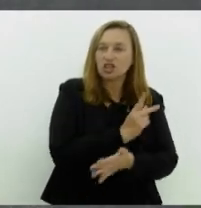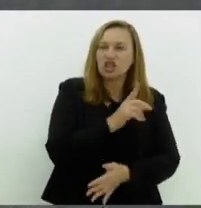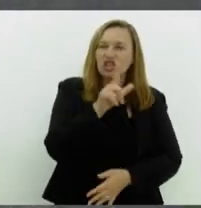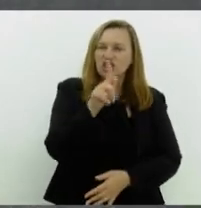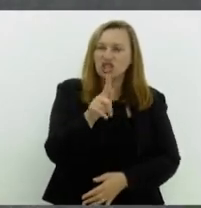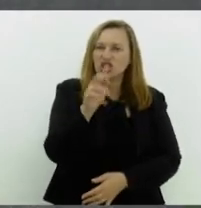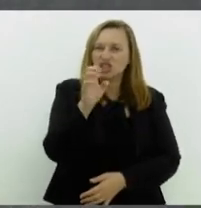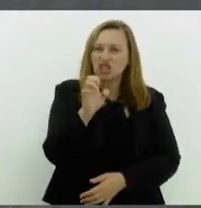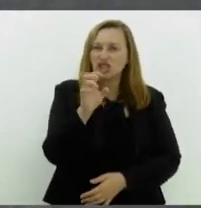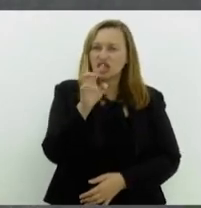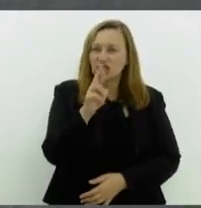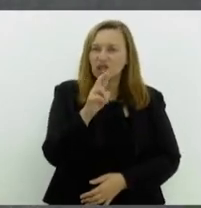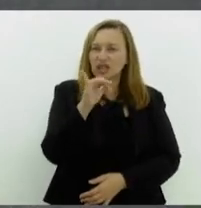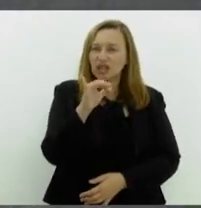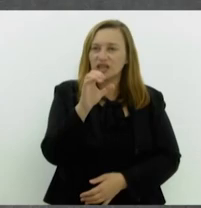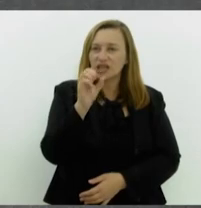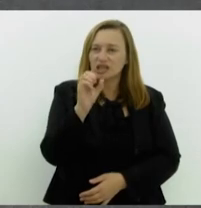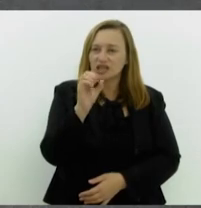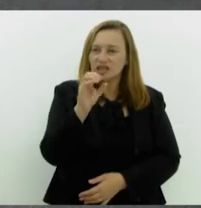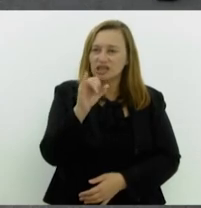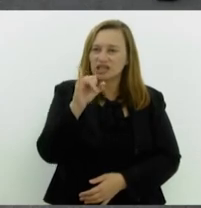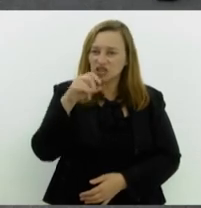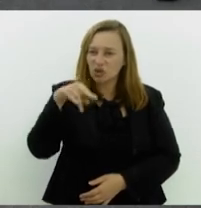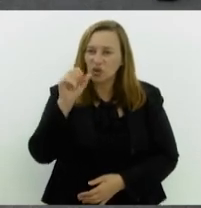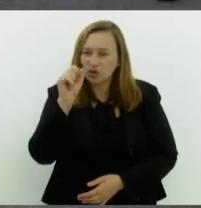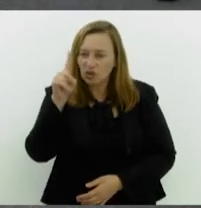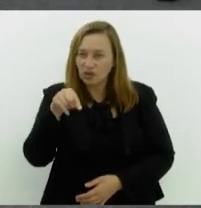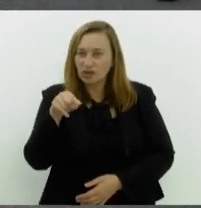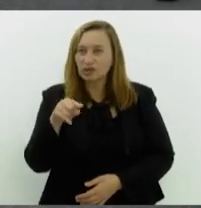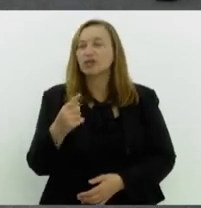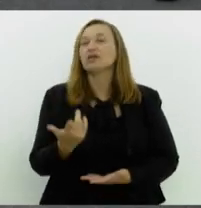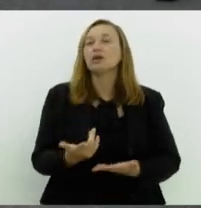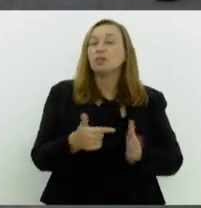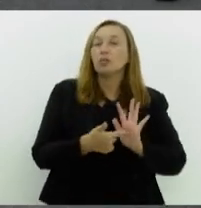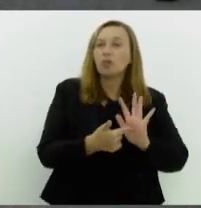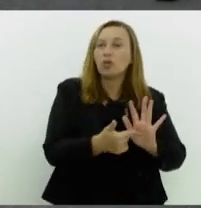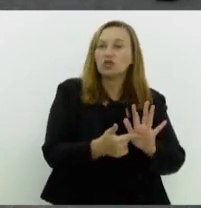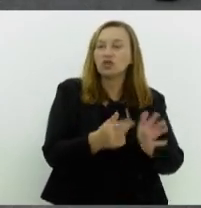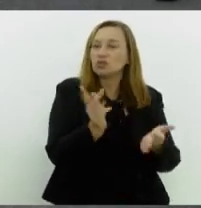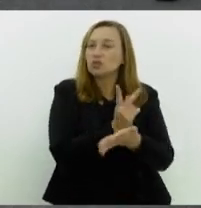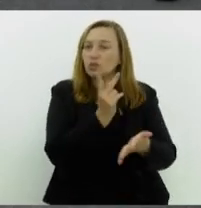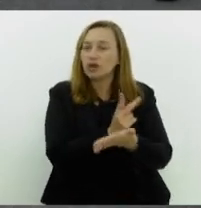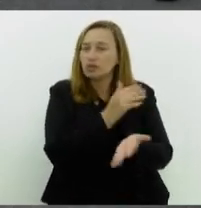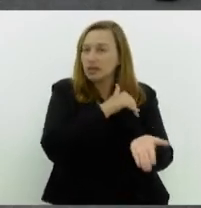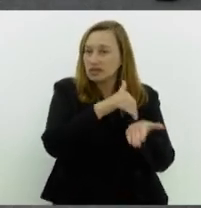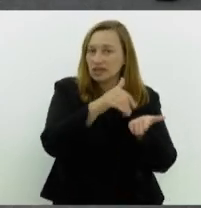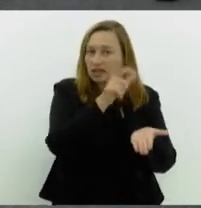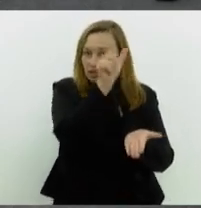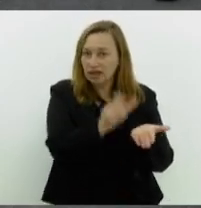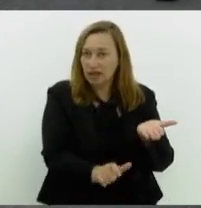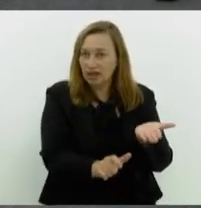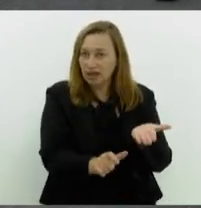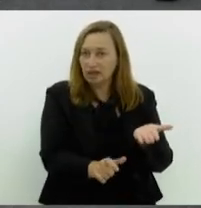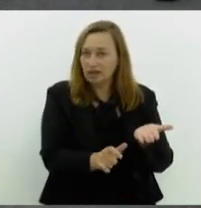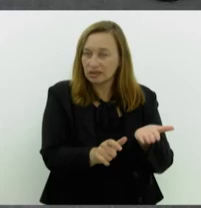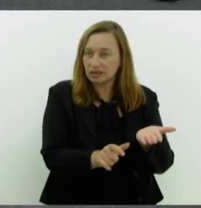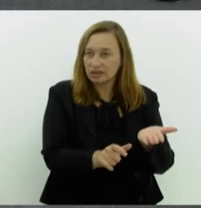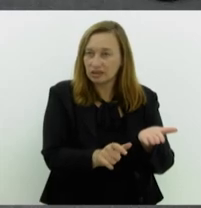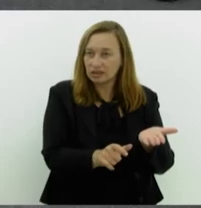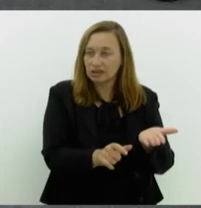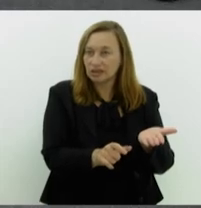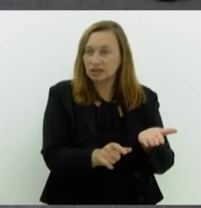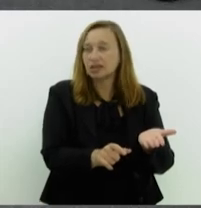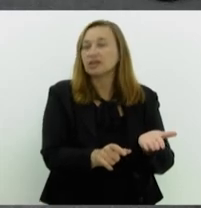Jericinó mostra o completo descontrole dessa secretária, que está ao mesmo tempo distante da carreira